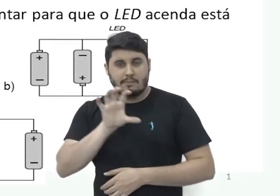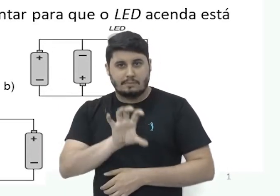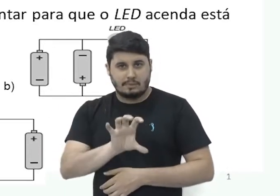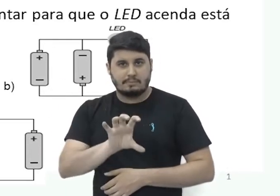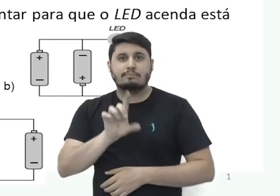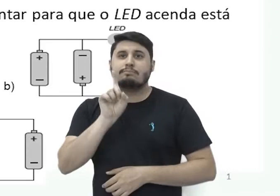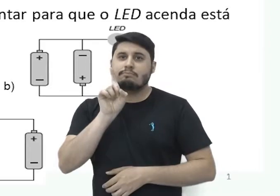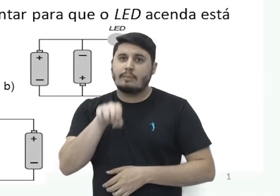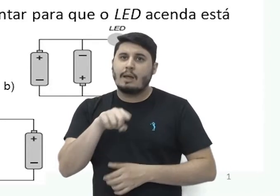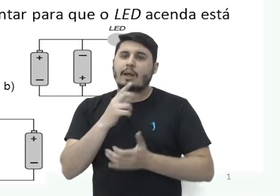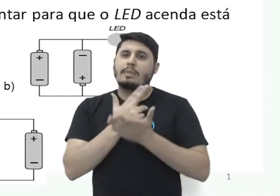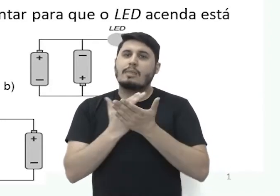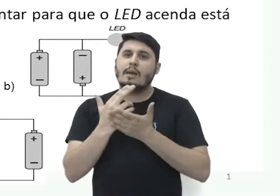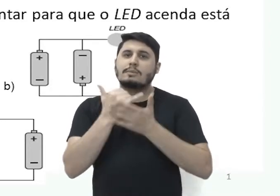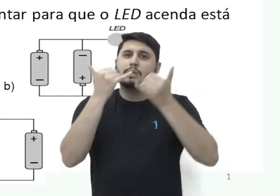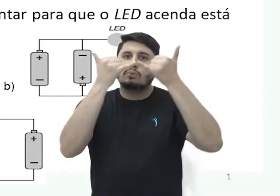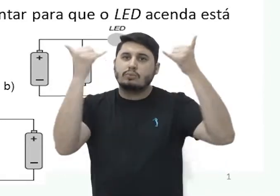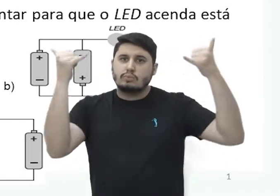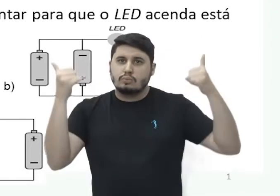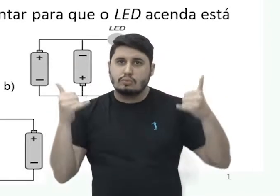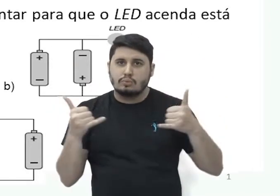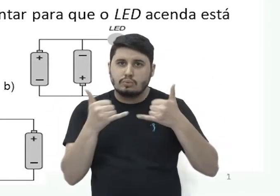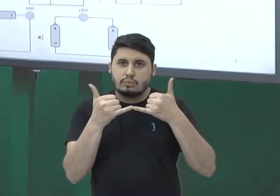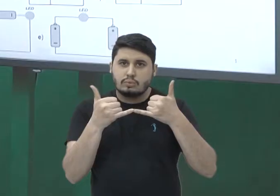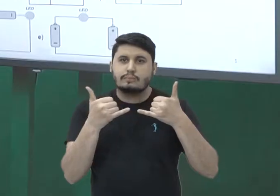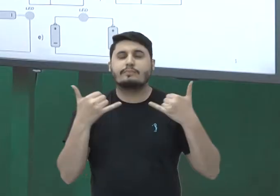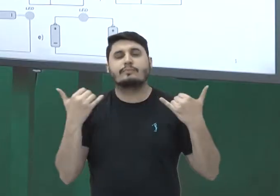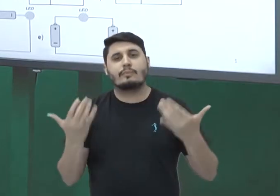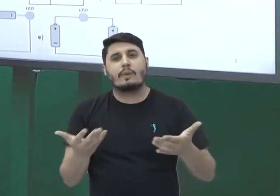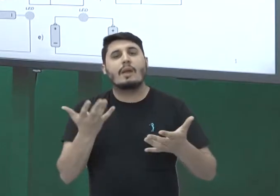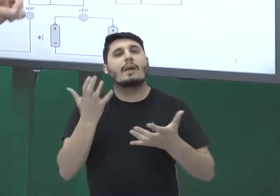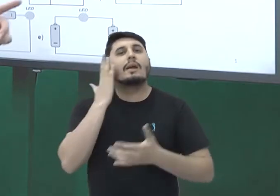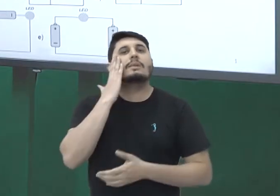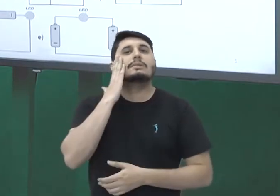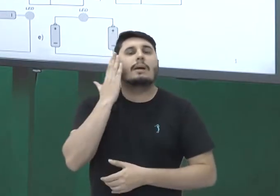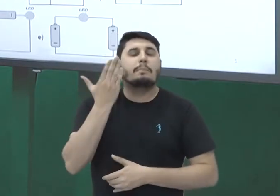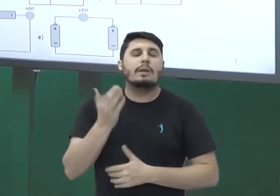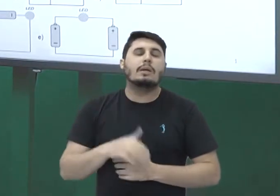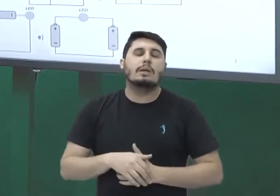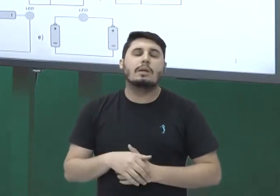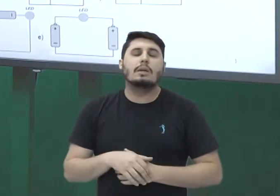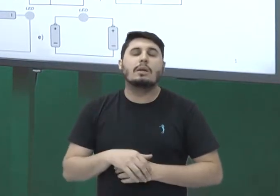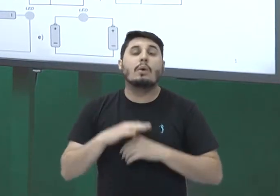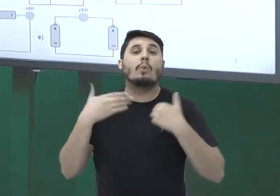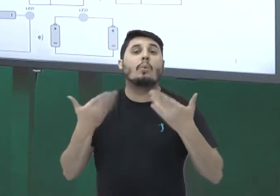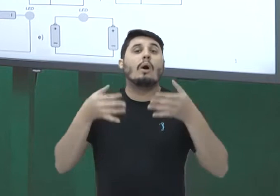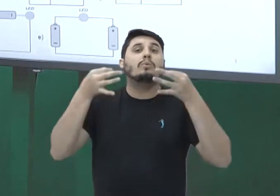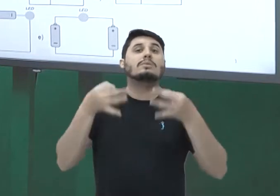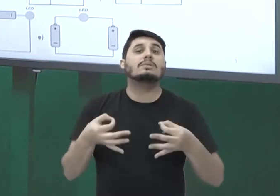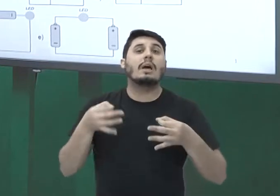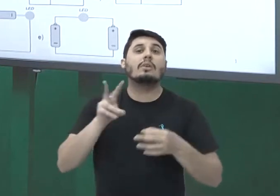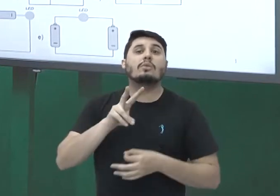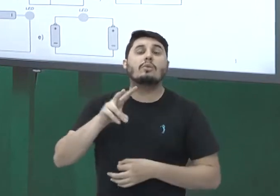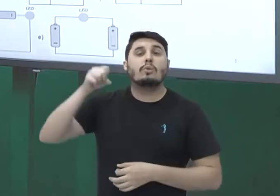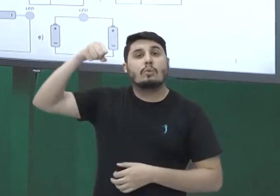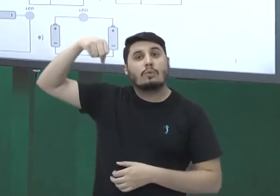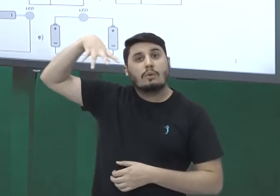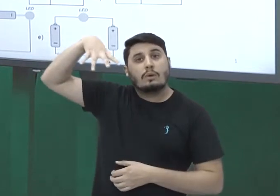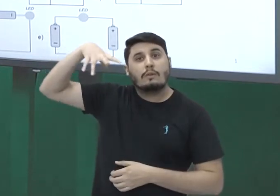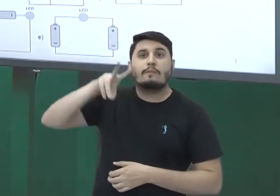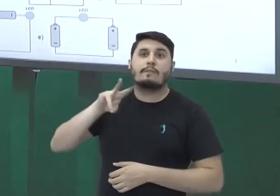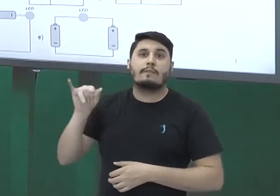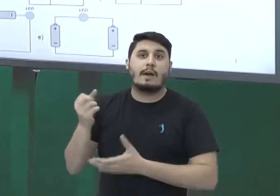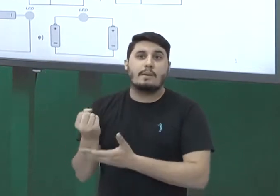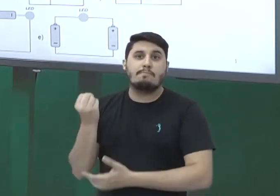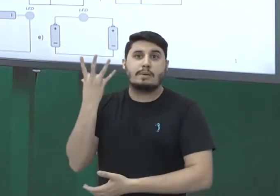formatação de um circuito elétrico, tá bem? E ele quer saber em qual deles o LED vai acender, tá certo? Em